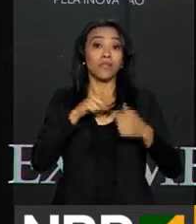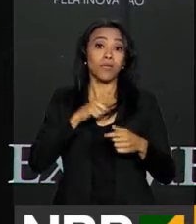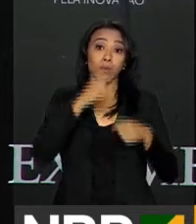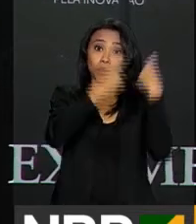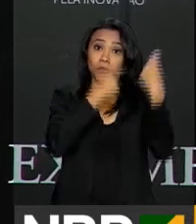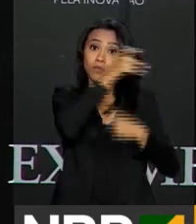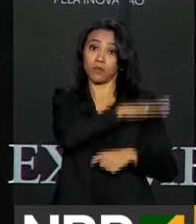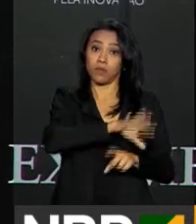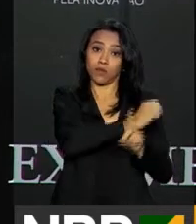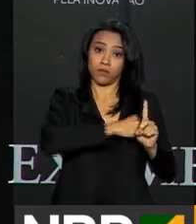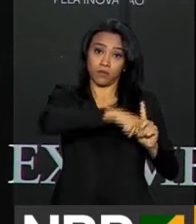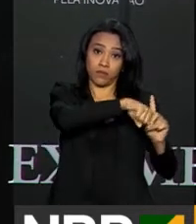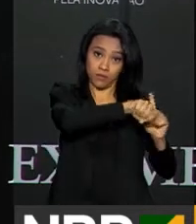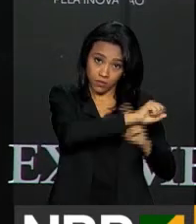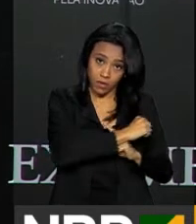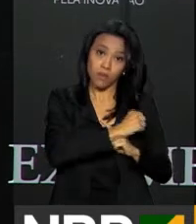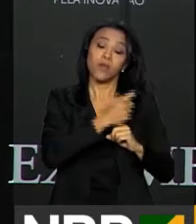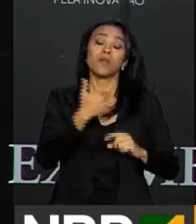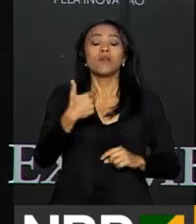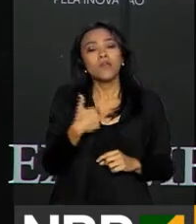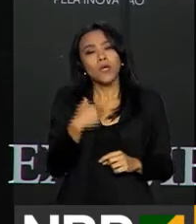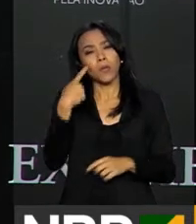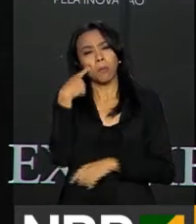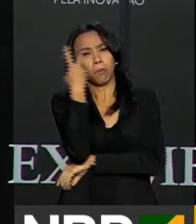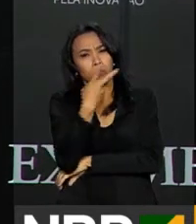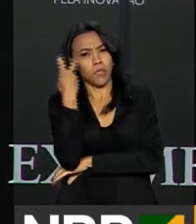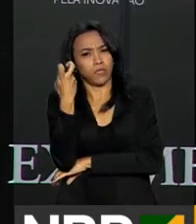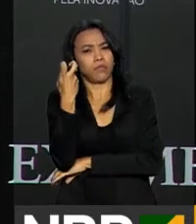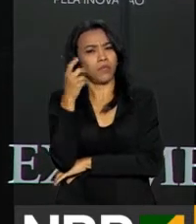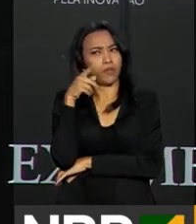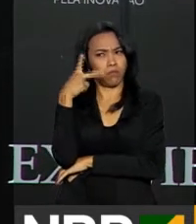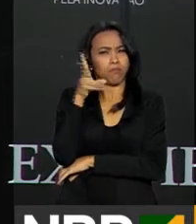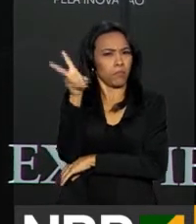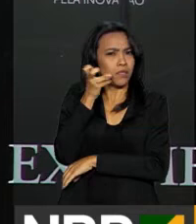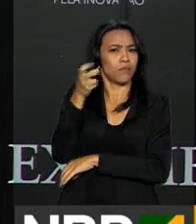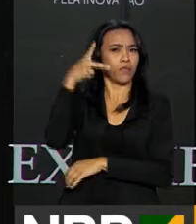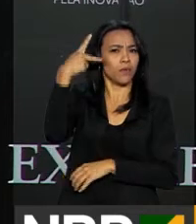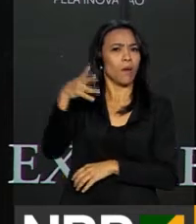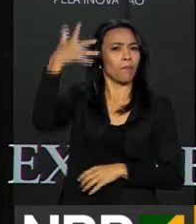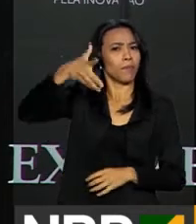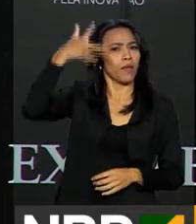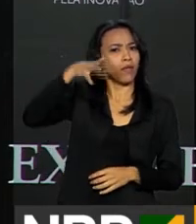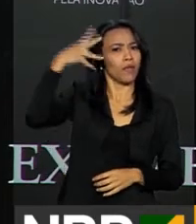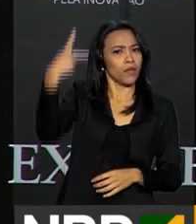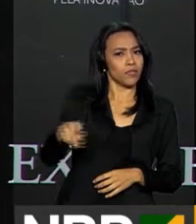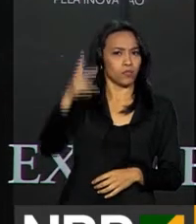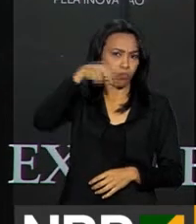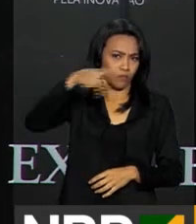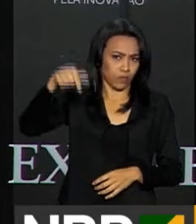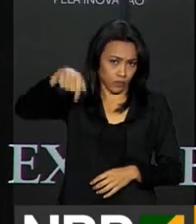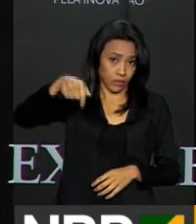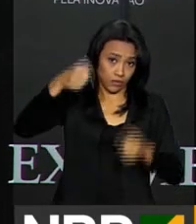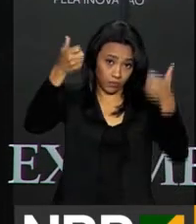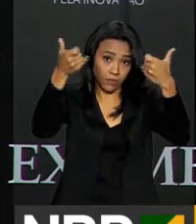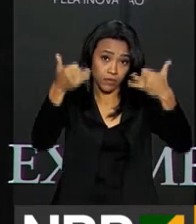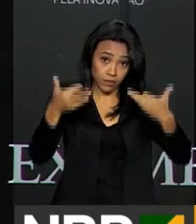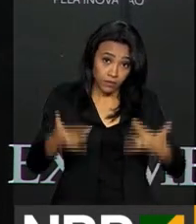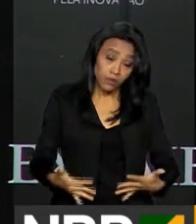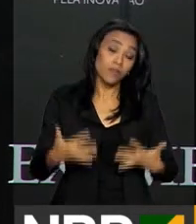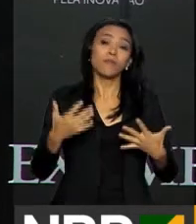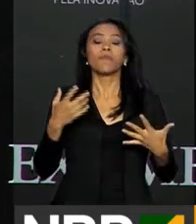se colocando. E verifiquei, até pelas palavras do professor Sumitra, né, que essas transformações todas, né, da